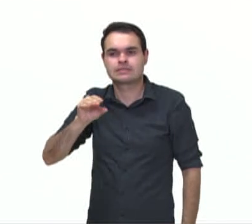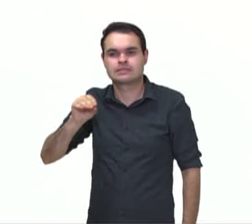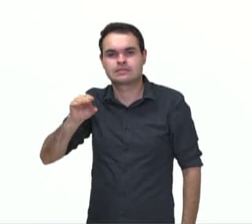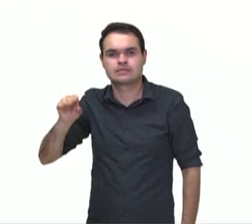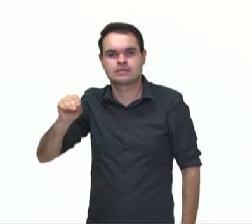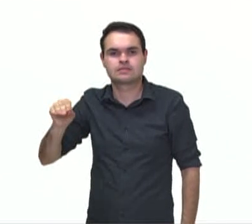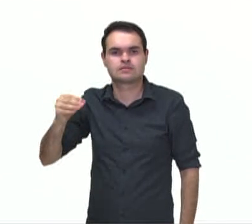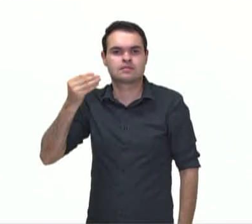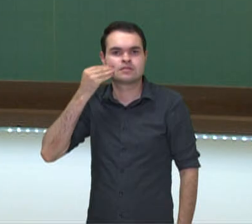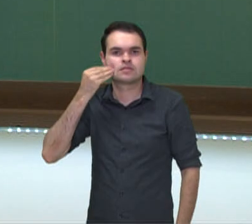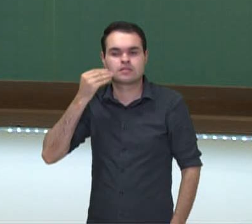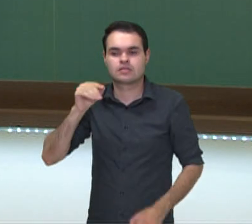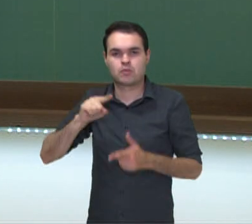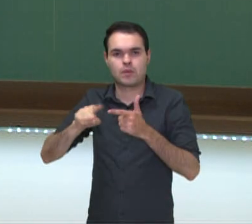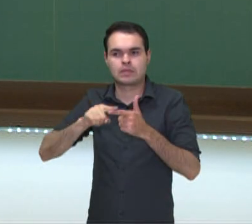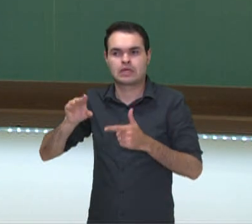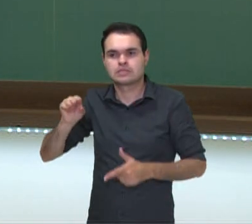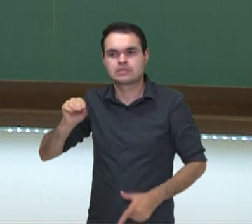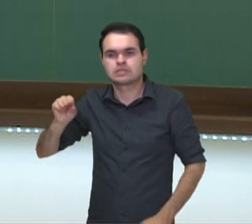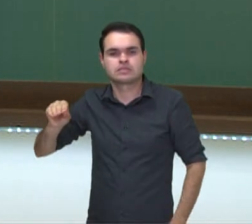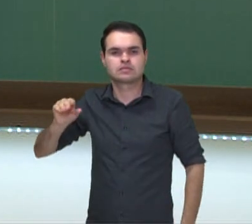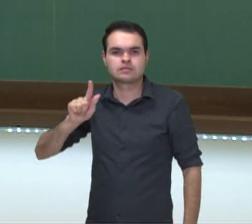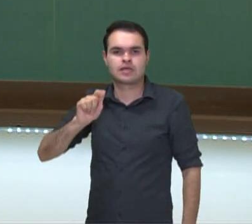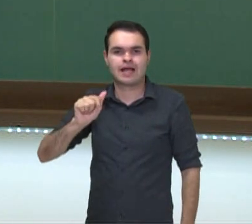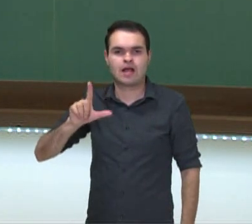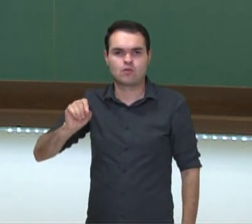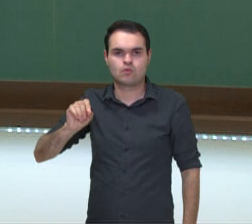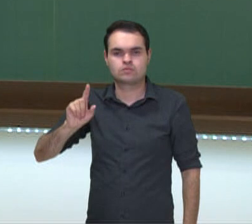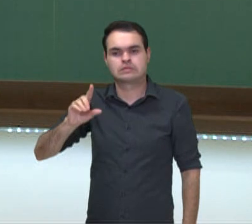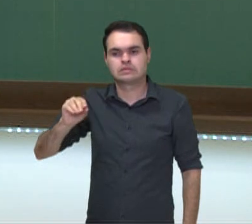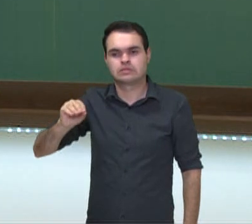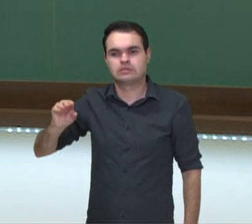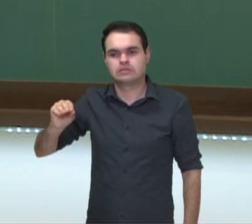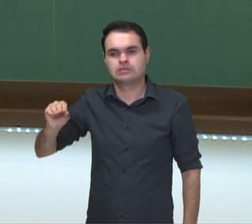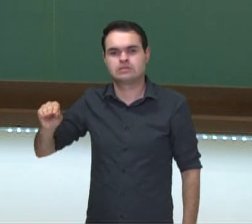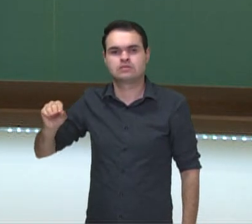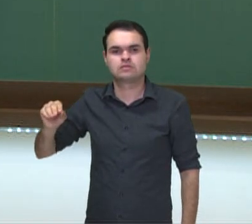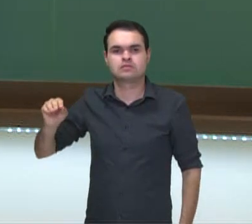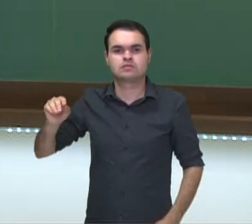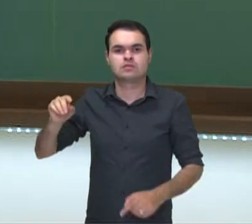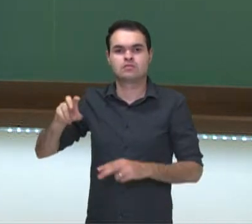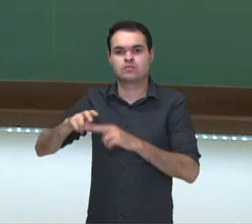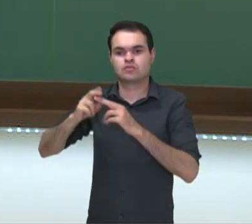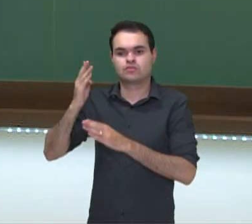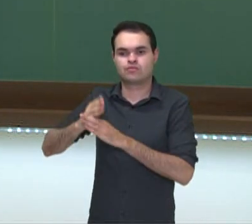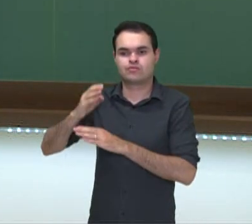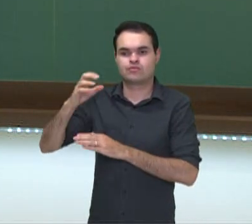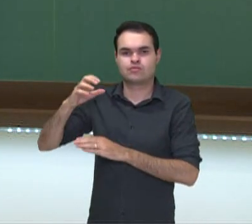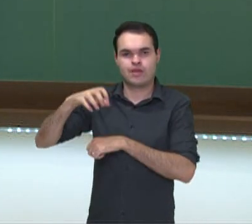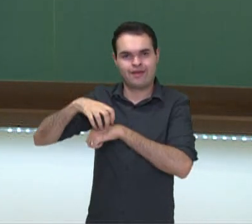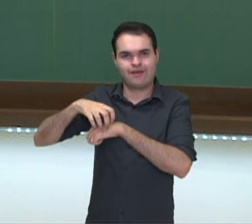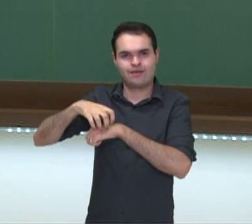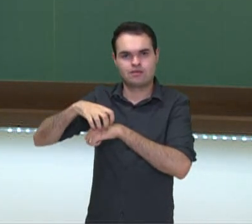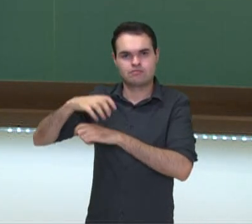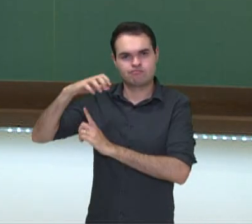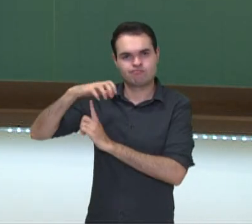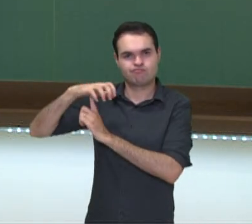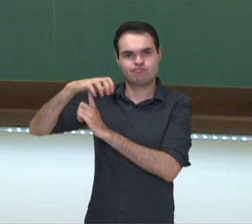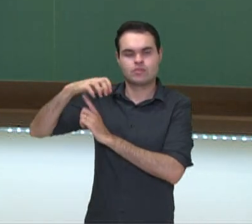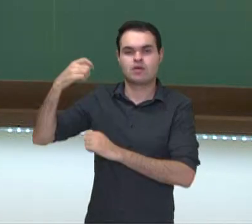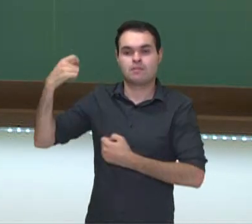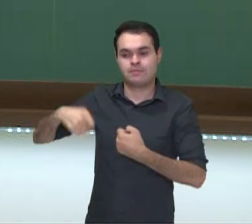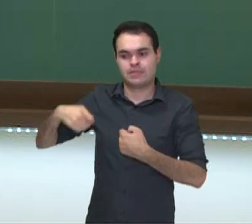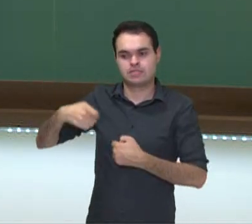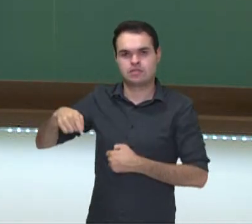convencionais. Então, ele tem um problema na fala, ele é gago, e ele precisa, por ser um rei, discursar na frente de um número